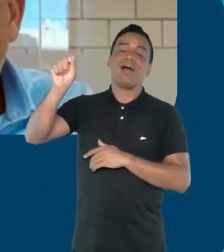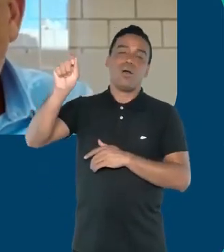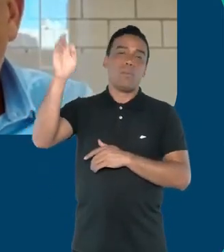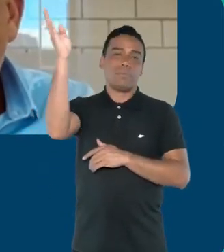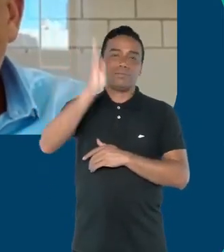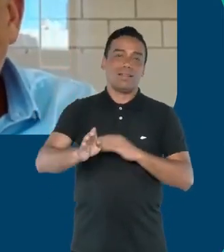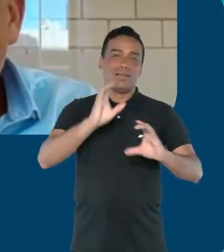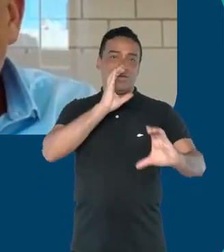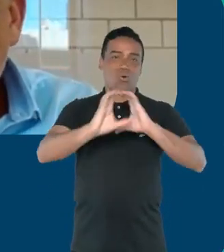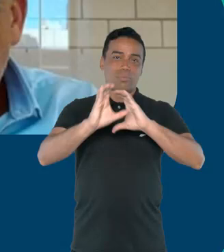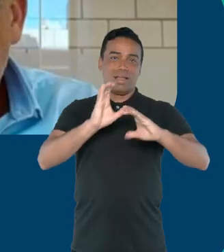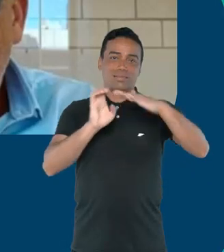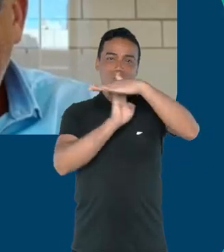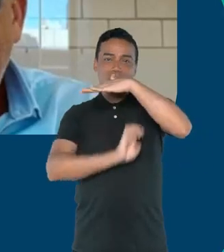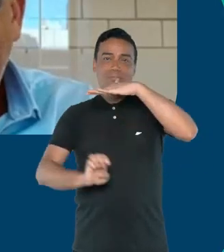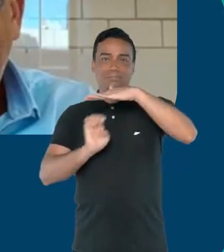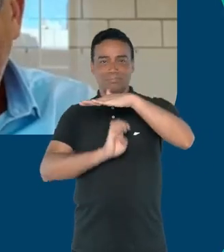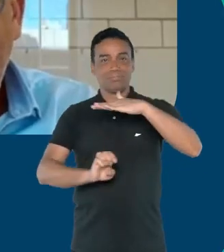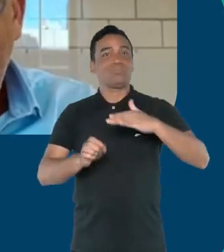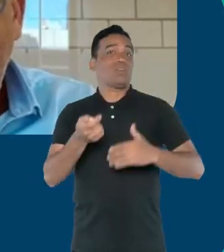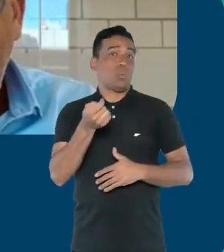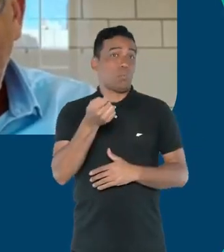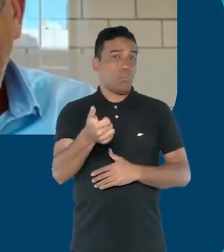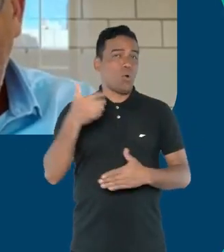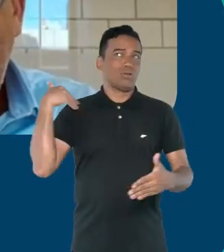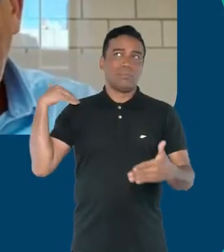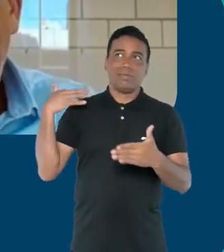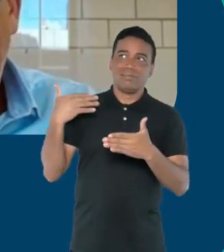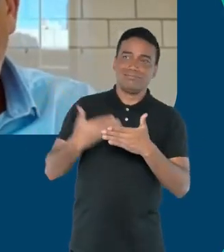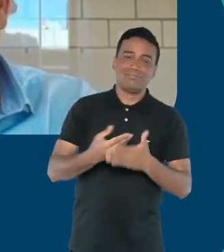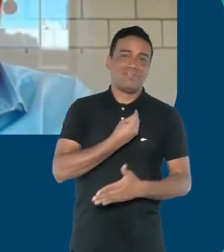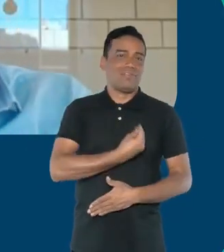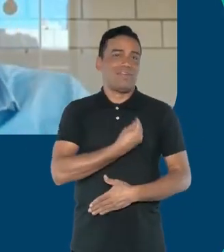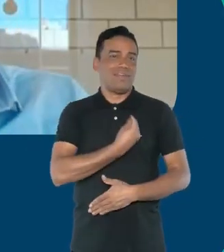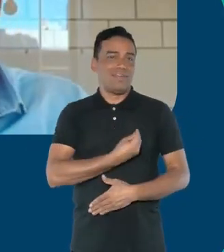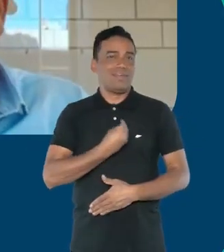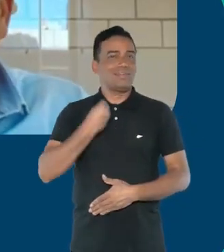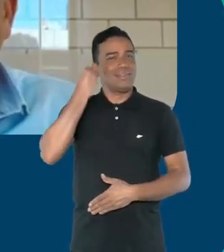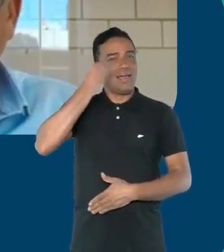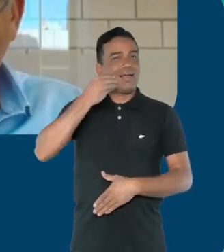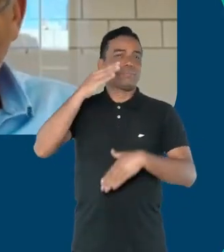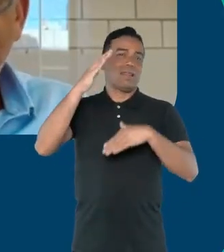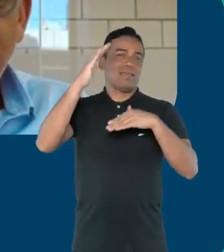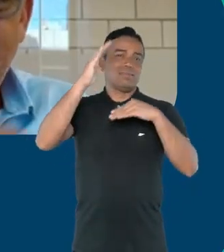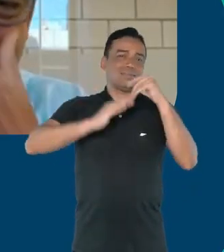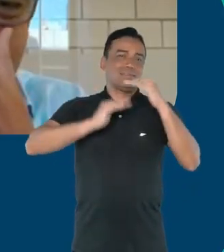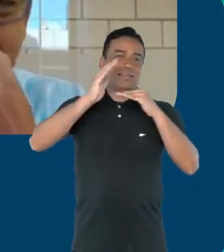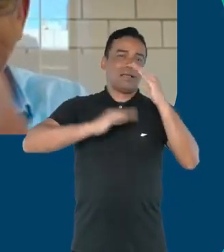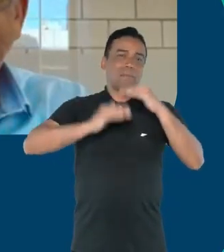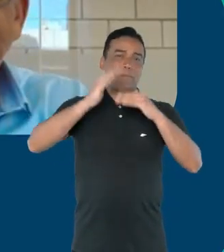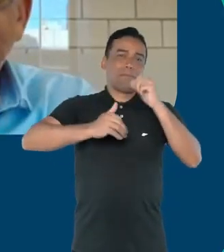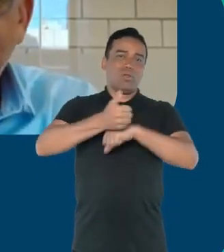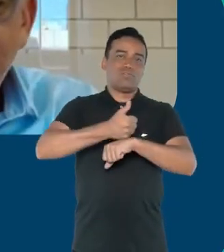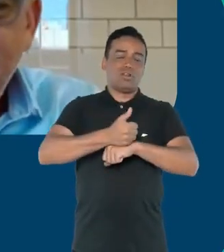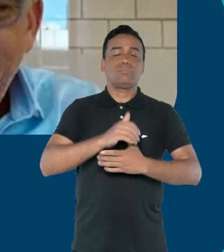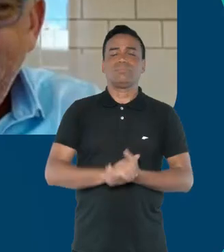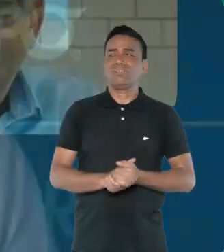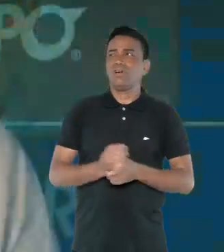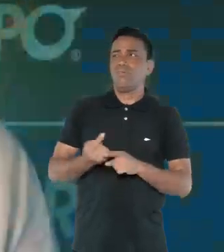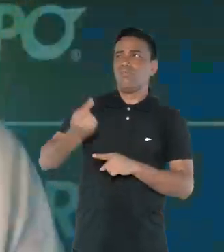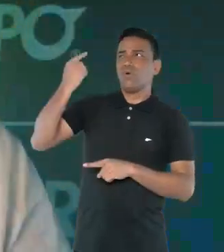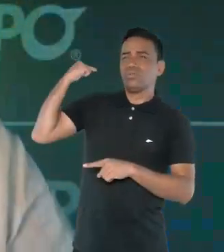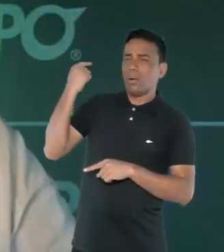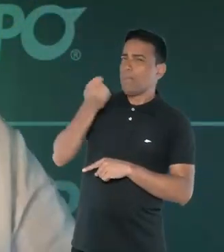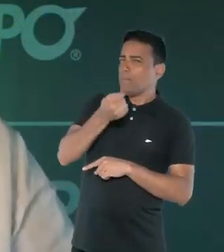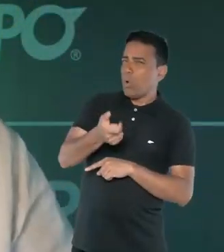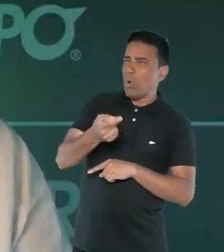Comunicação Empresarial. Então, esse é um pouquinho, assim, do histórico. Eu vou voltar no tempo só mais um pouquinho, você falou